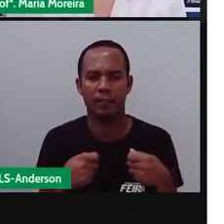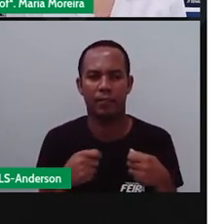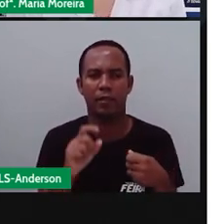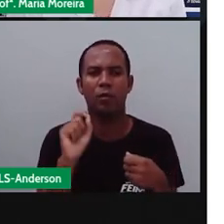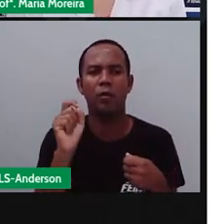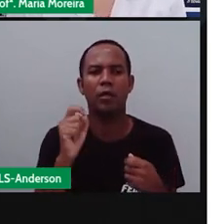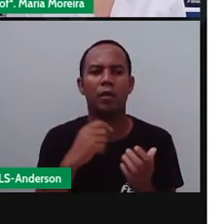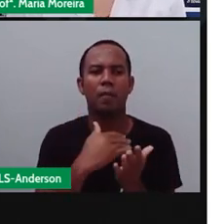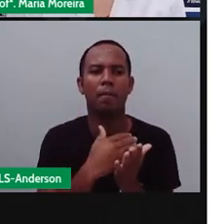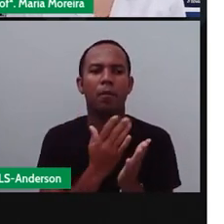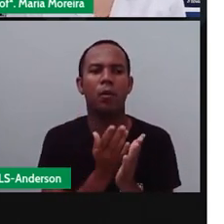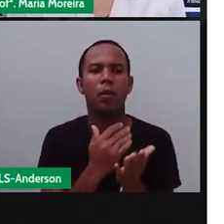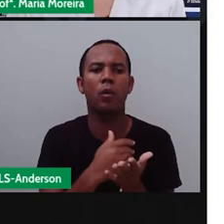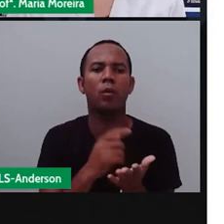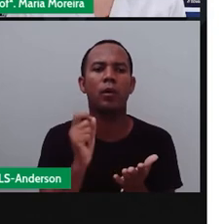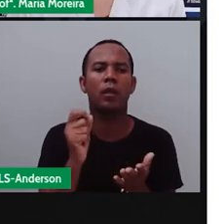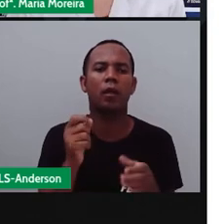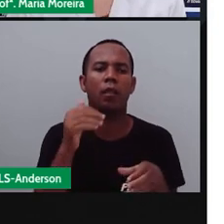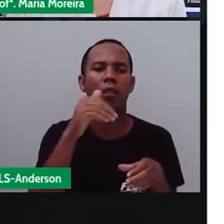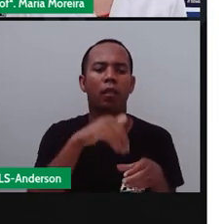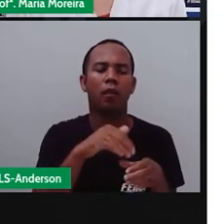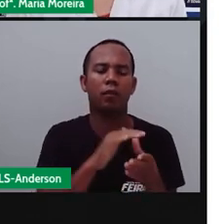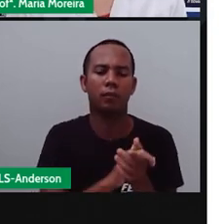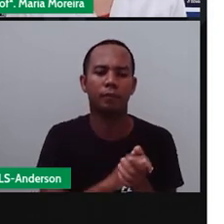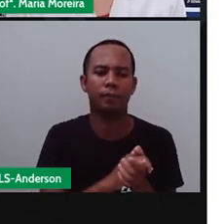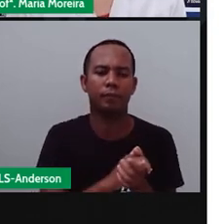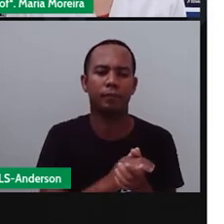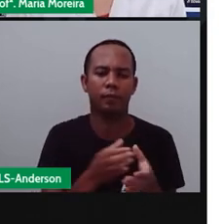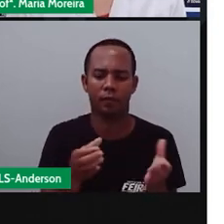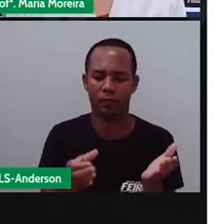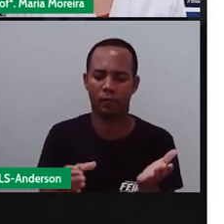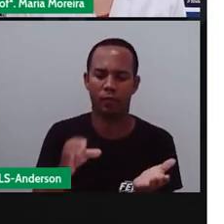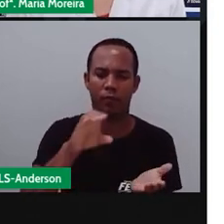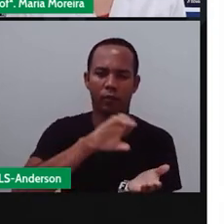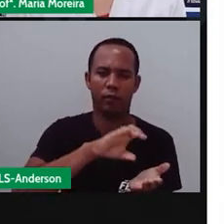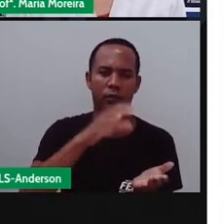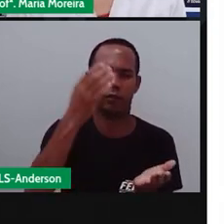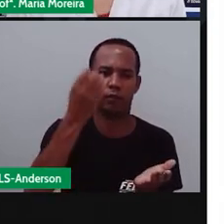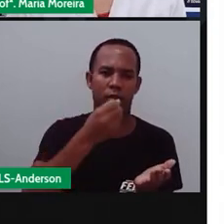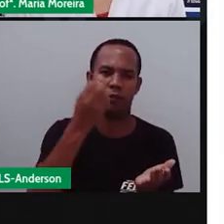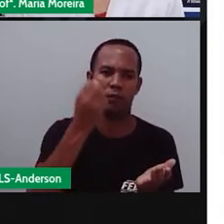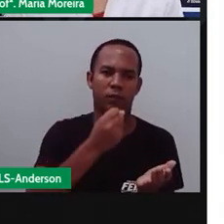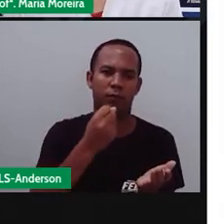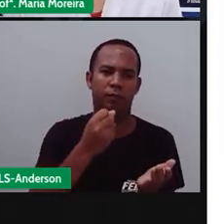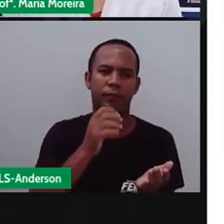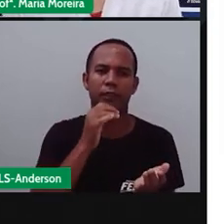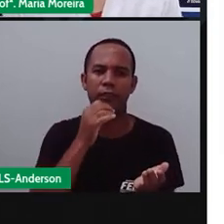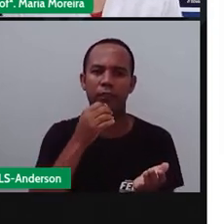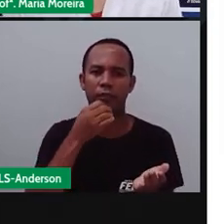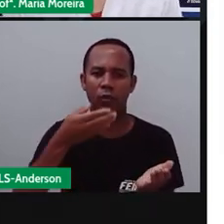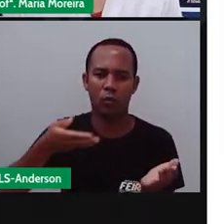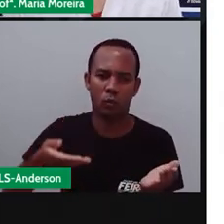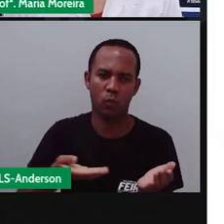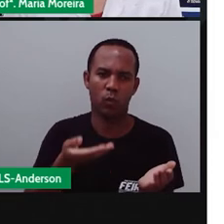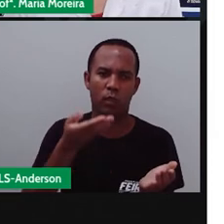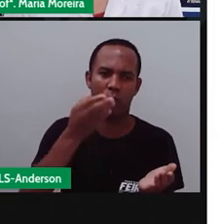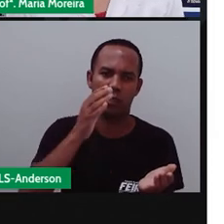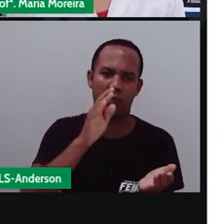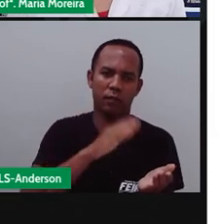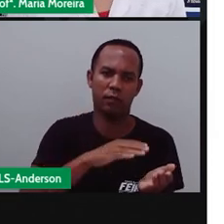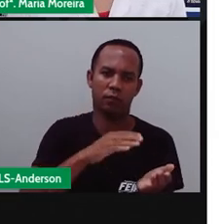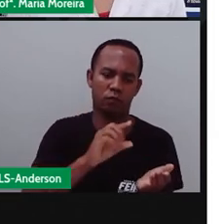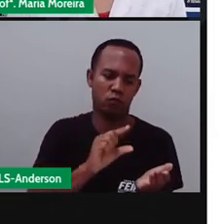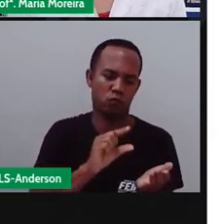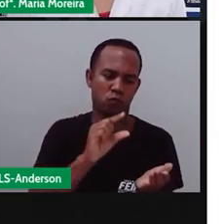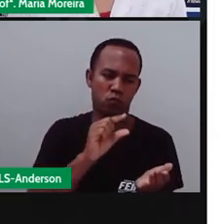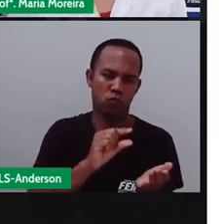bolo tradicional? Quais são os ingredientes, né? Uma xícara de leite, uma colher de sopa de